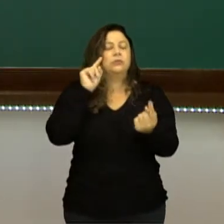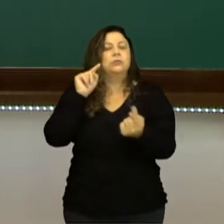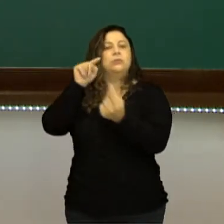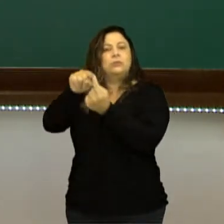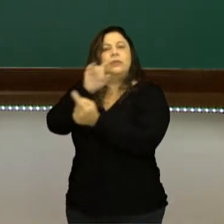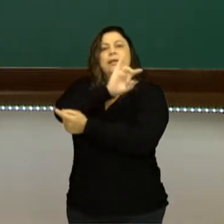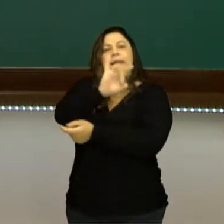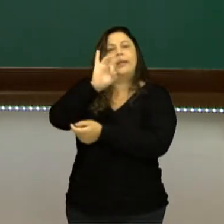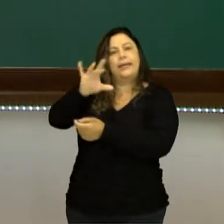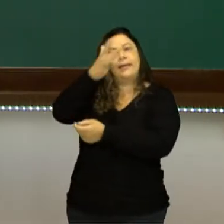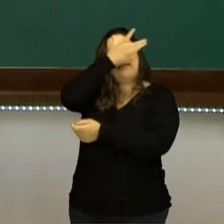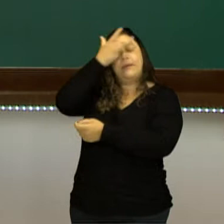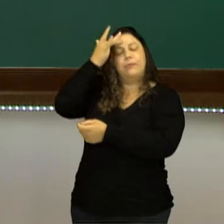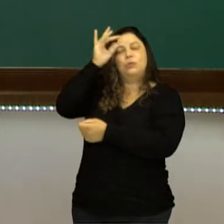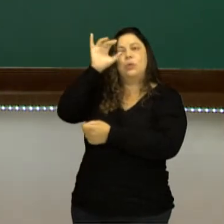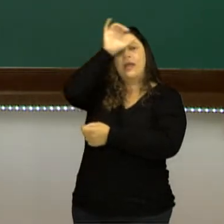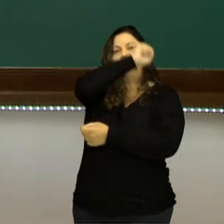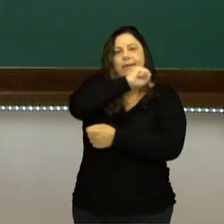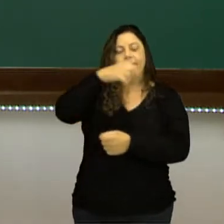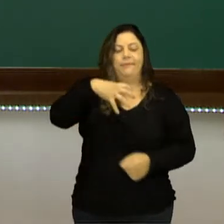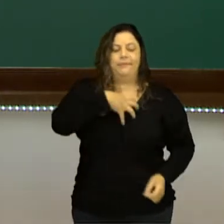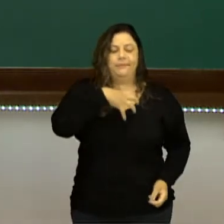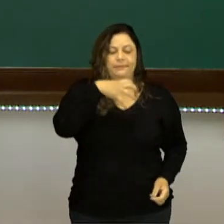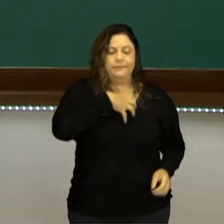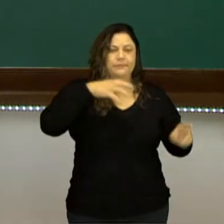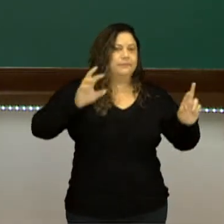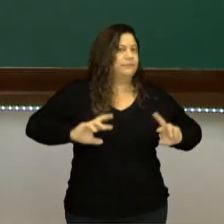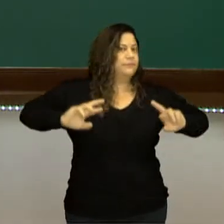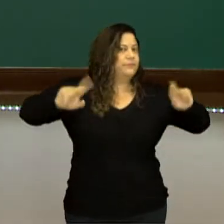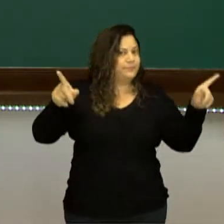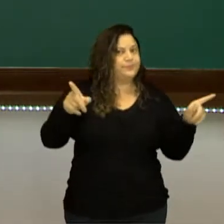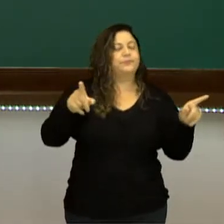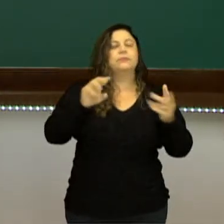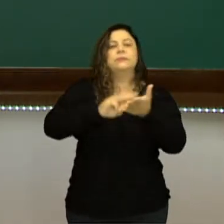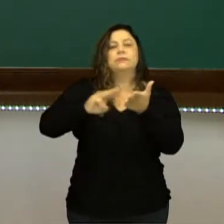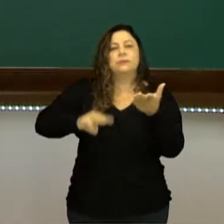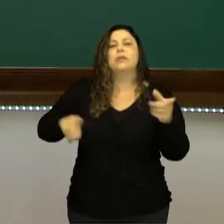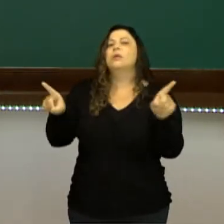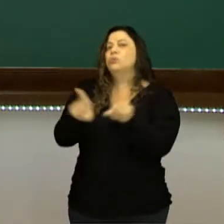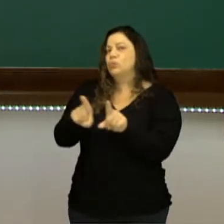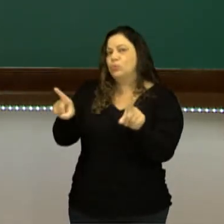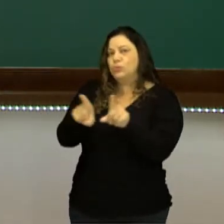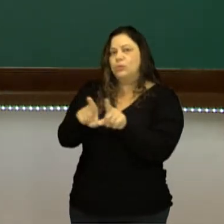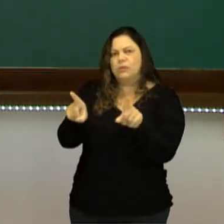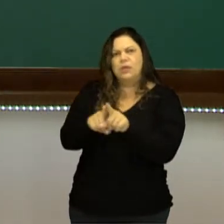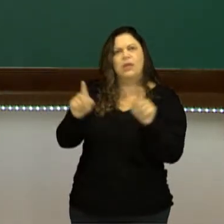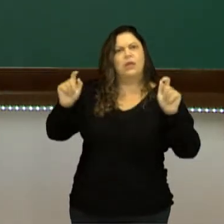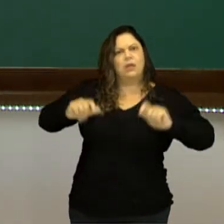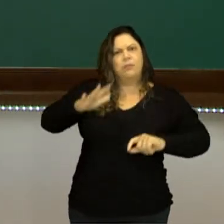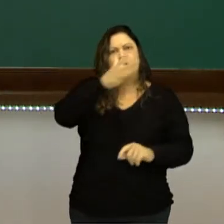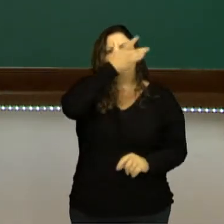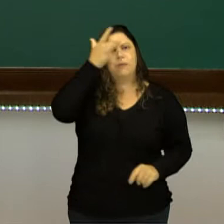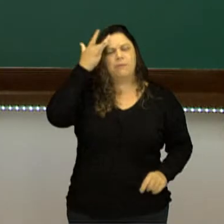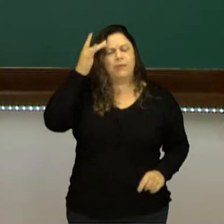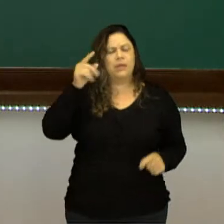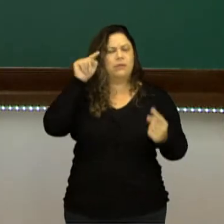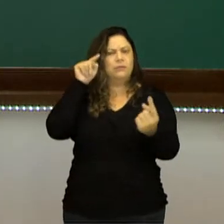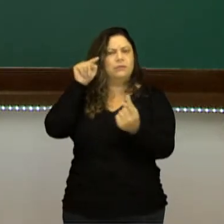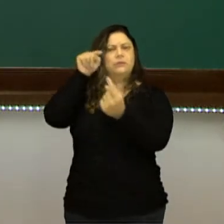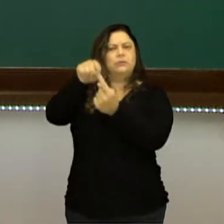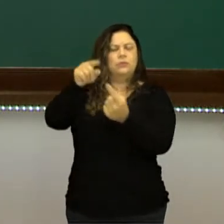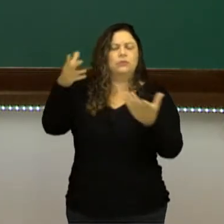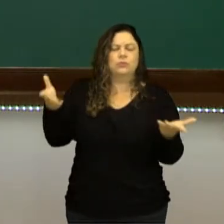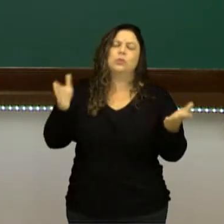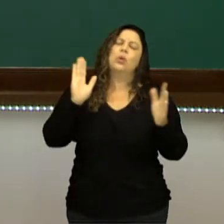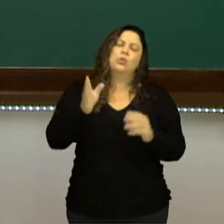cada pessoa aprende de uma forma diferente, o método ele também vai servir aí para, né, a pessoa específica. Como a